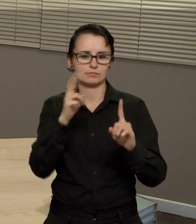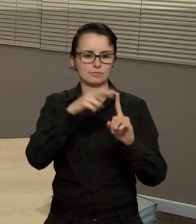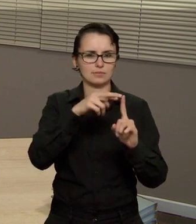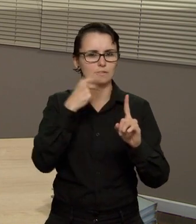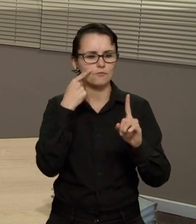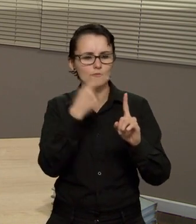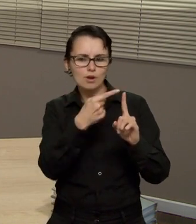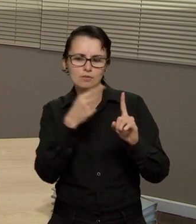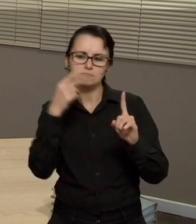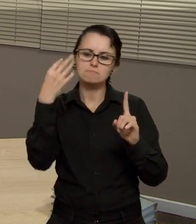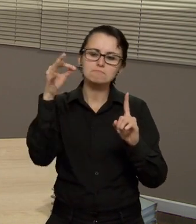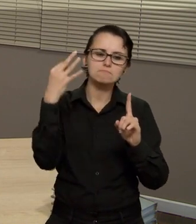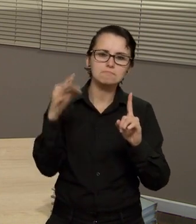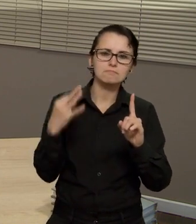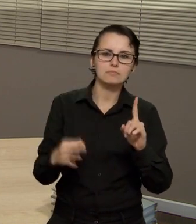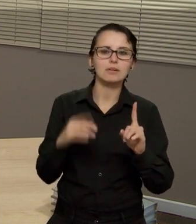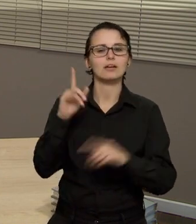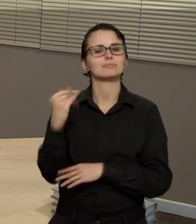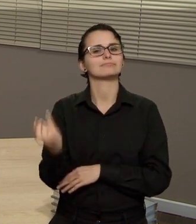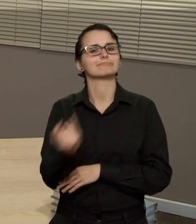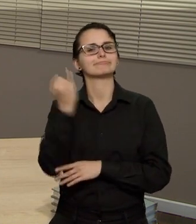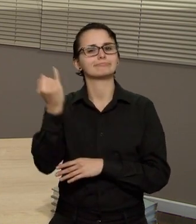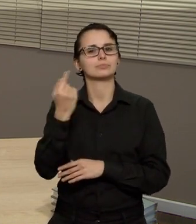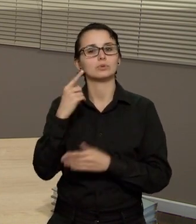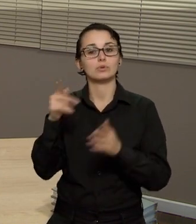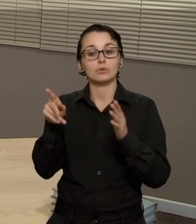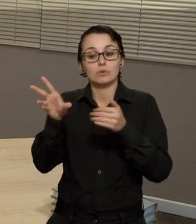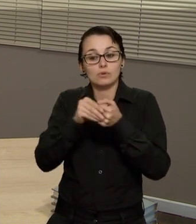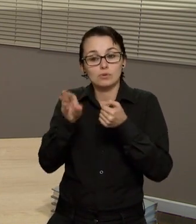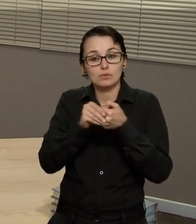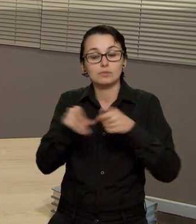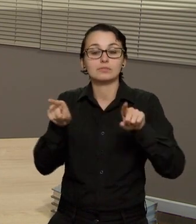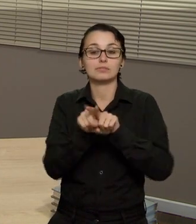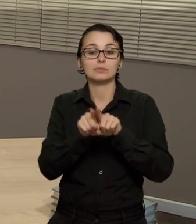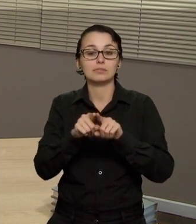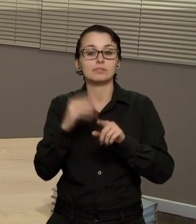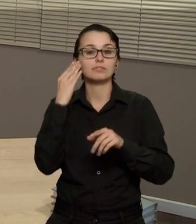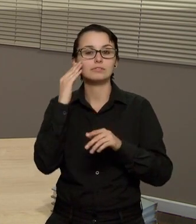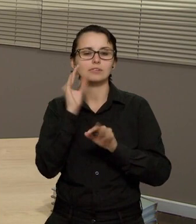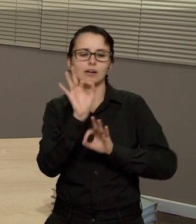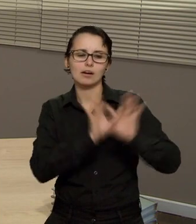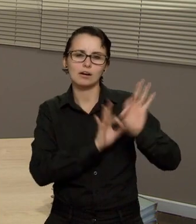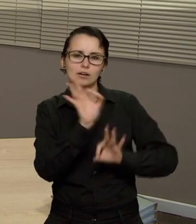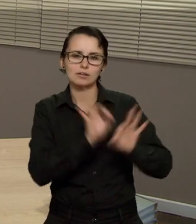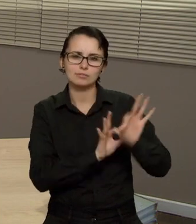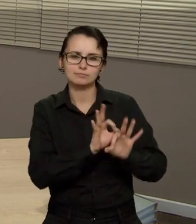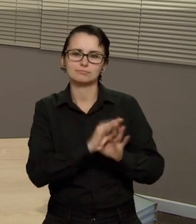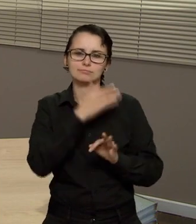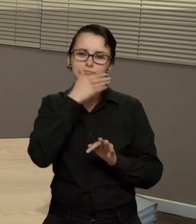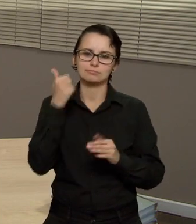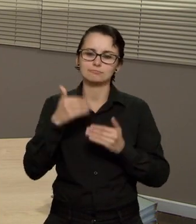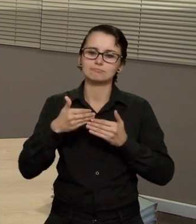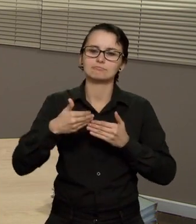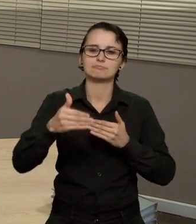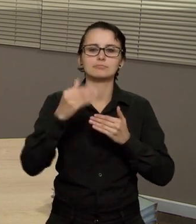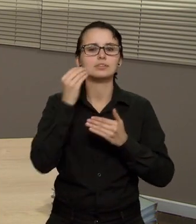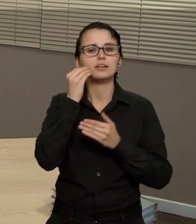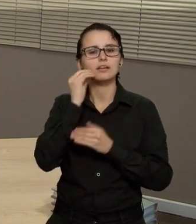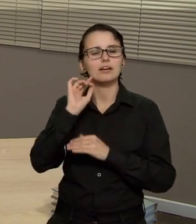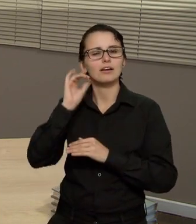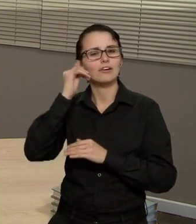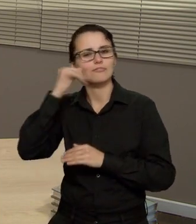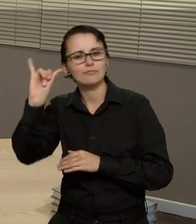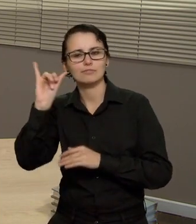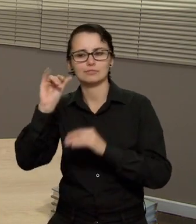para o entendimento e planejamento de ações que visam minimizar possíveis fontes de poluição da